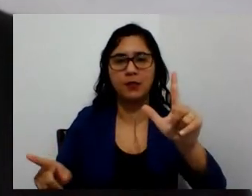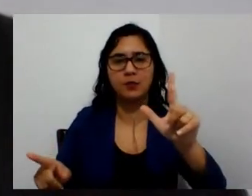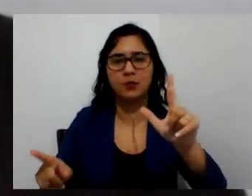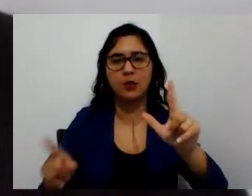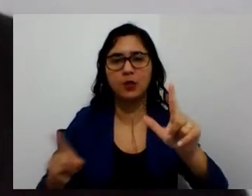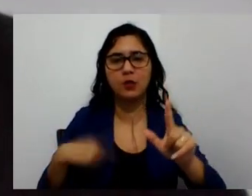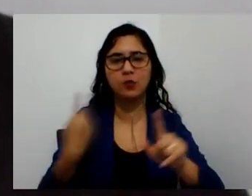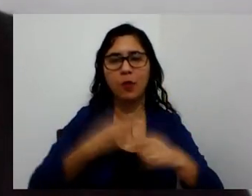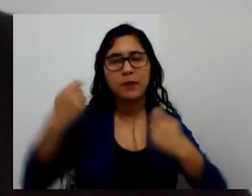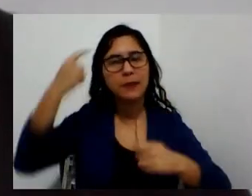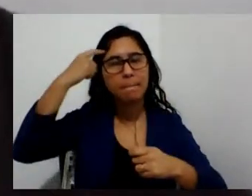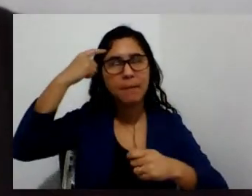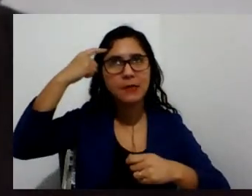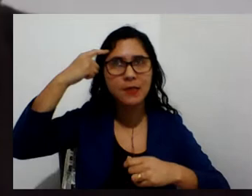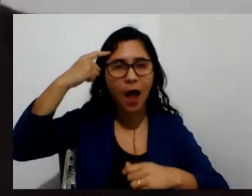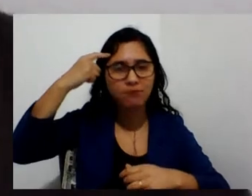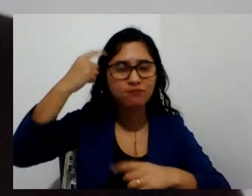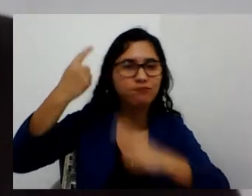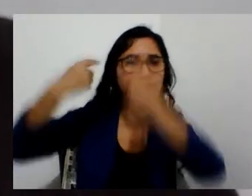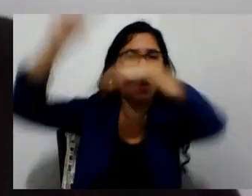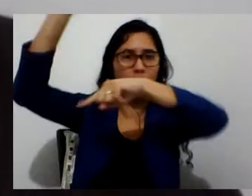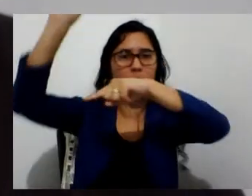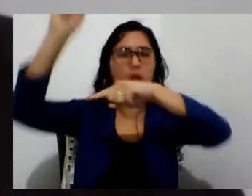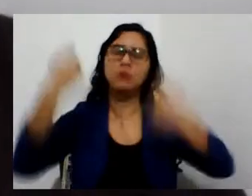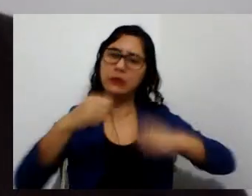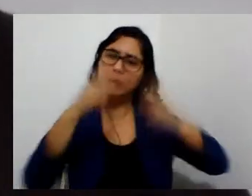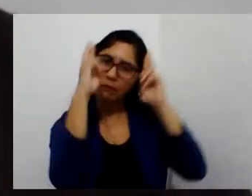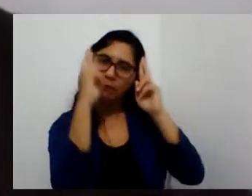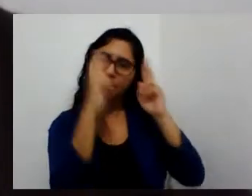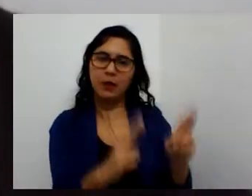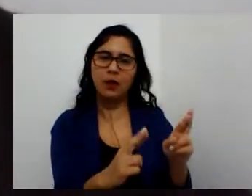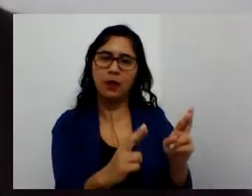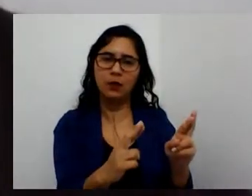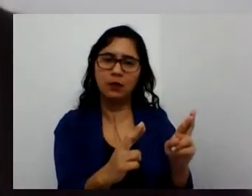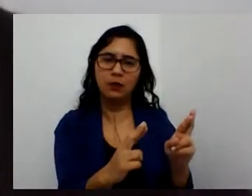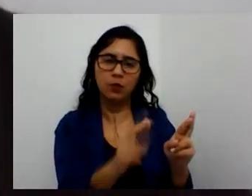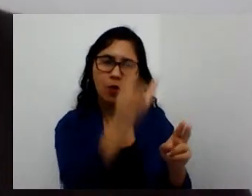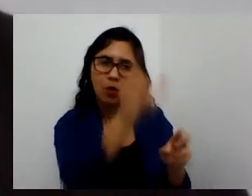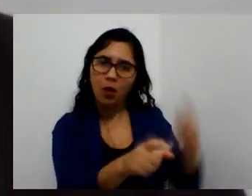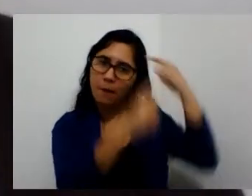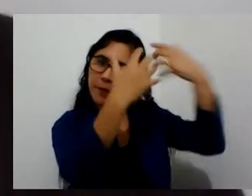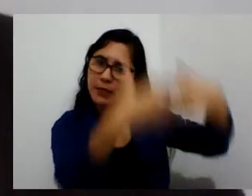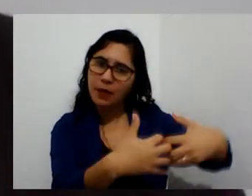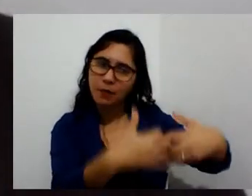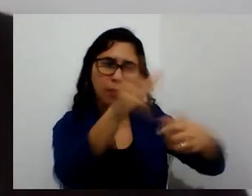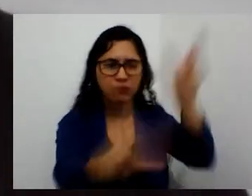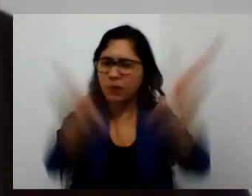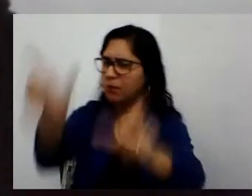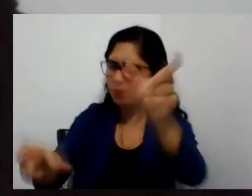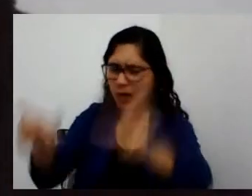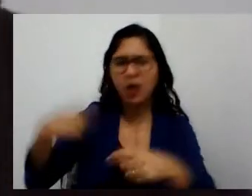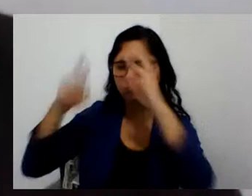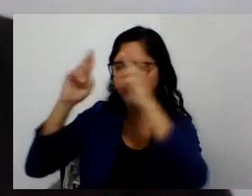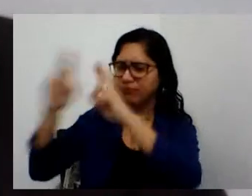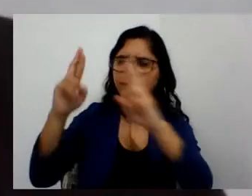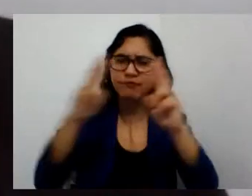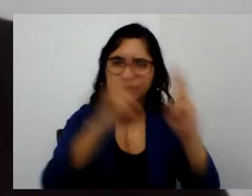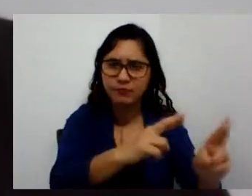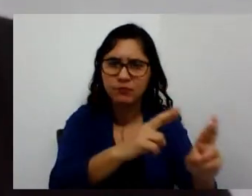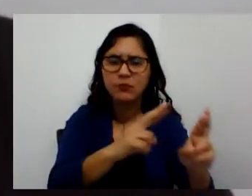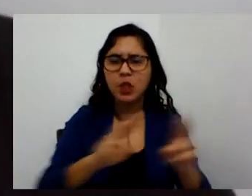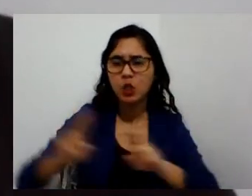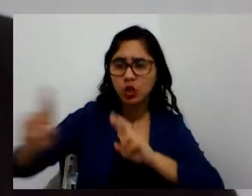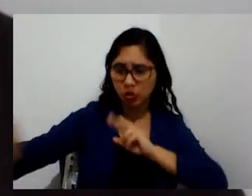sonhos altos. Nós temos que ter respeito pelo pensamento de todo mundo ao nosso redor. Respeito pelas